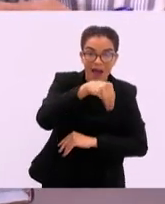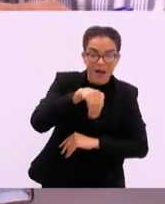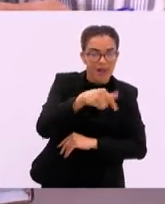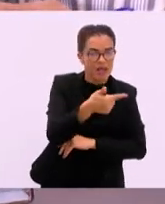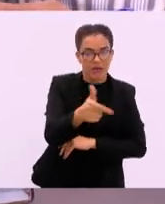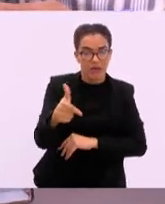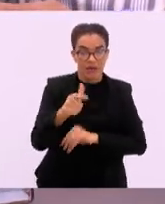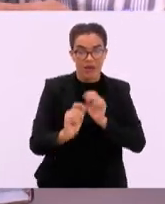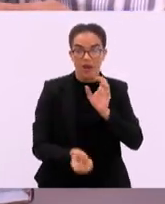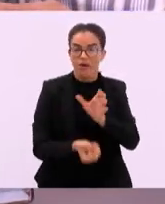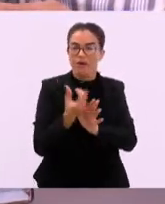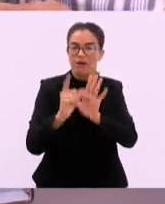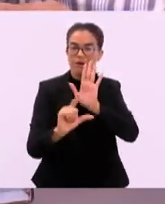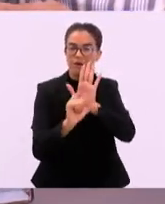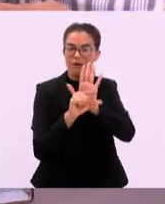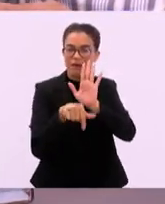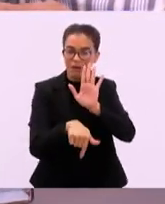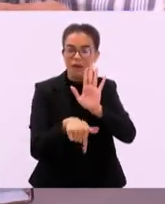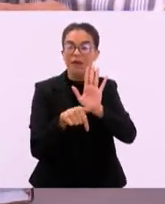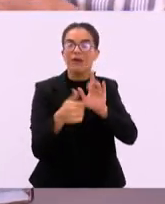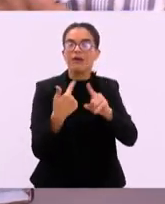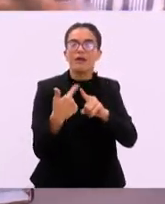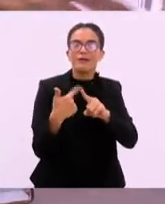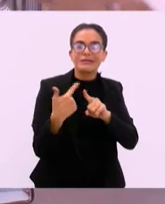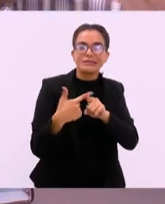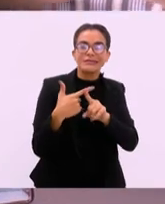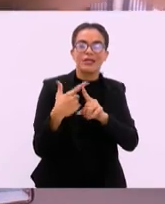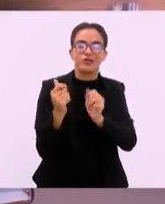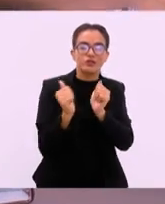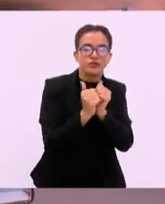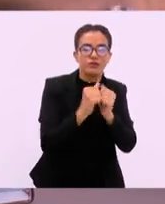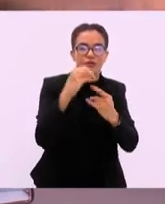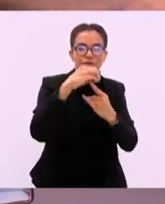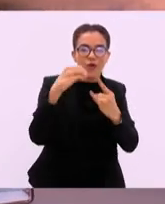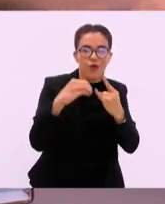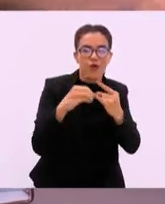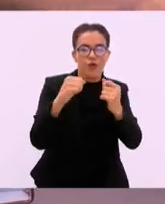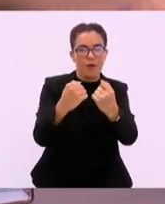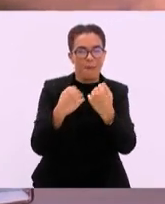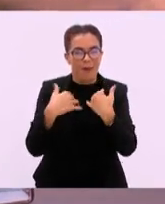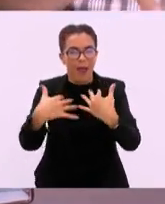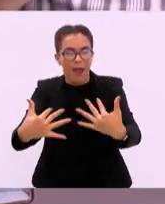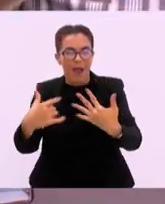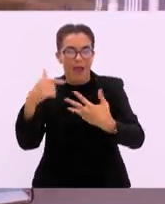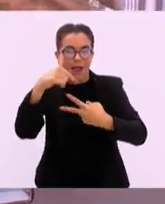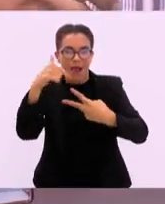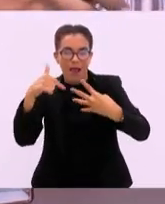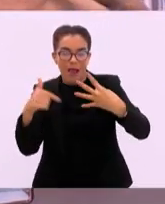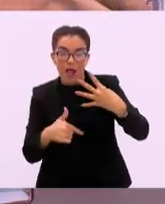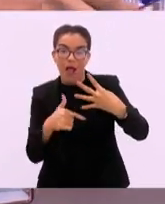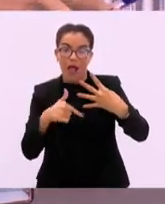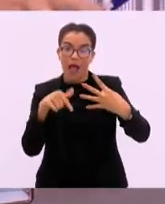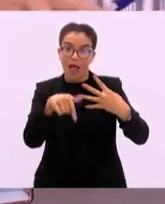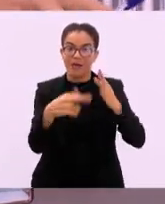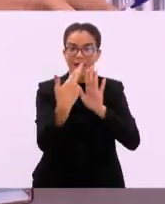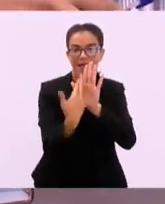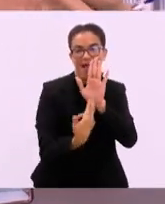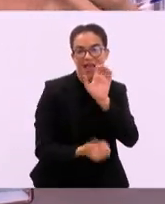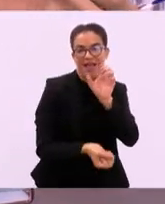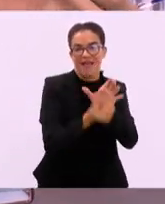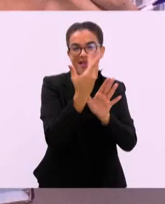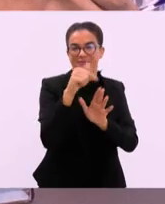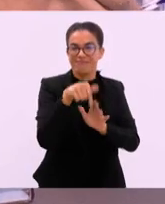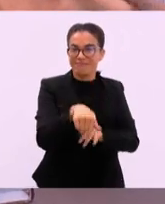uma lei, dizendo, depois de muito tempo com a Fiocruz, audiência pública, então o padrão é esse, para areia